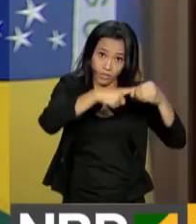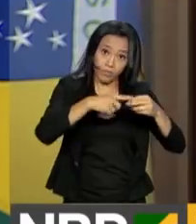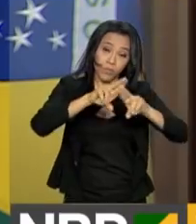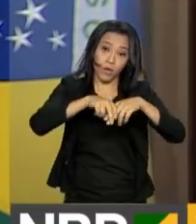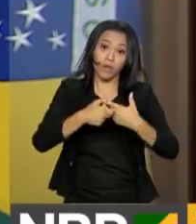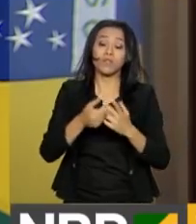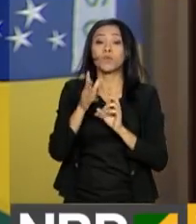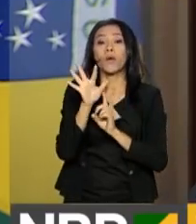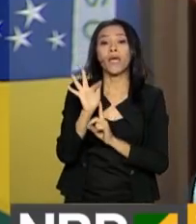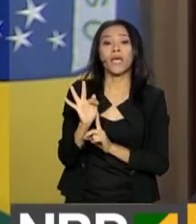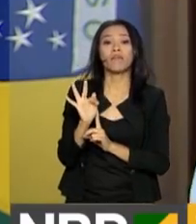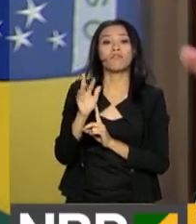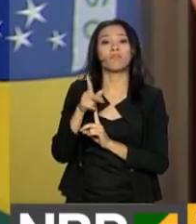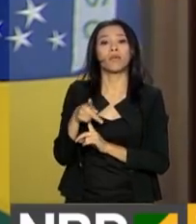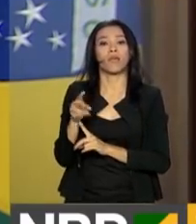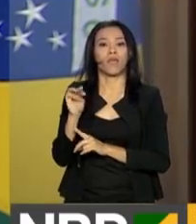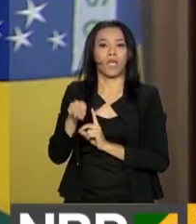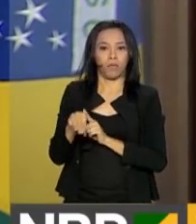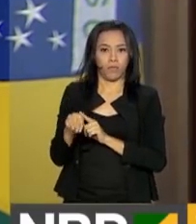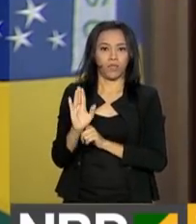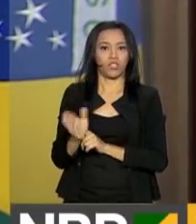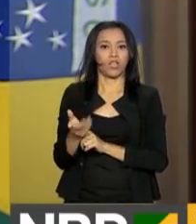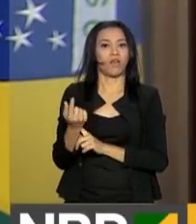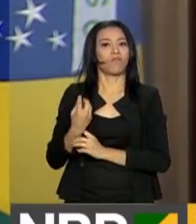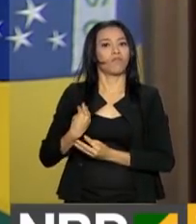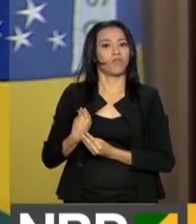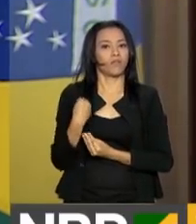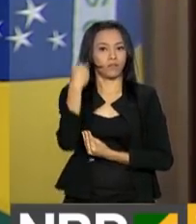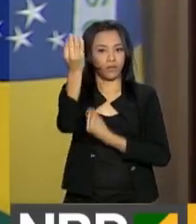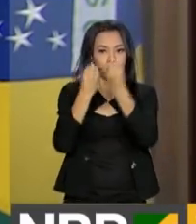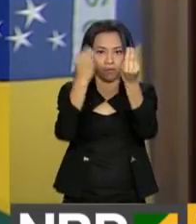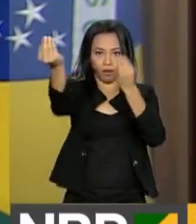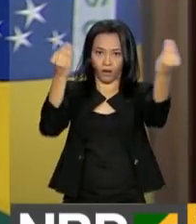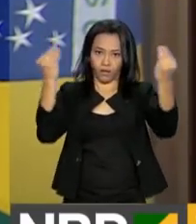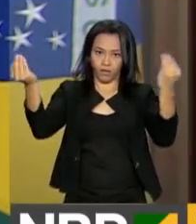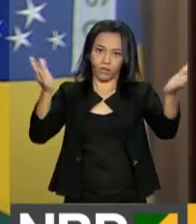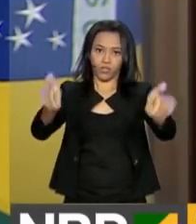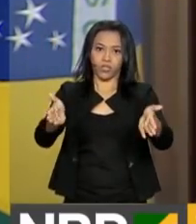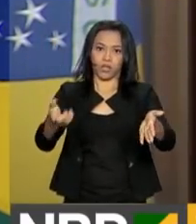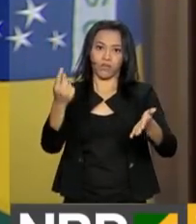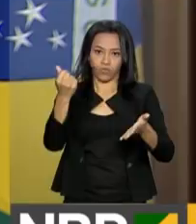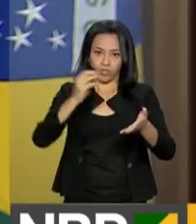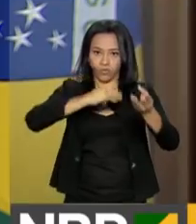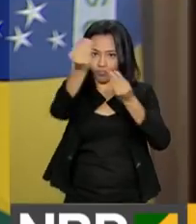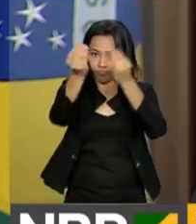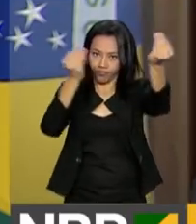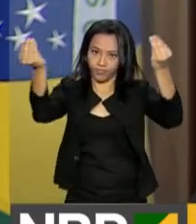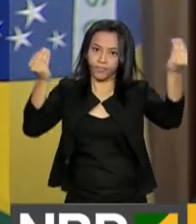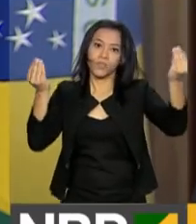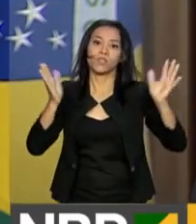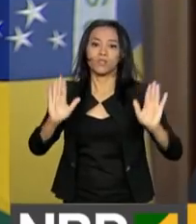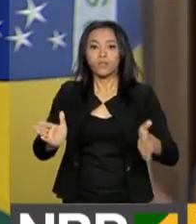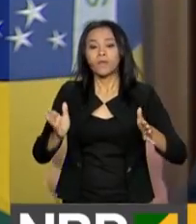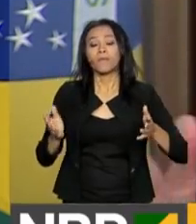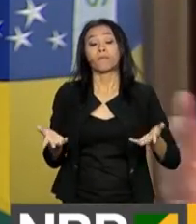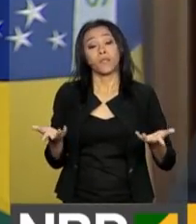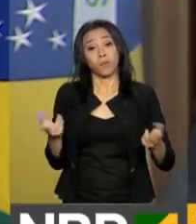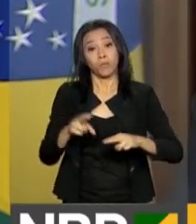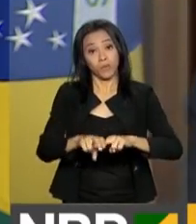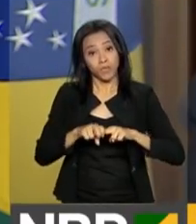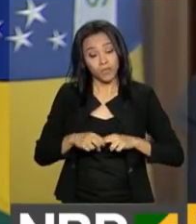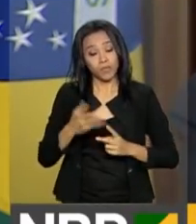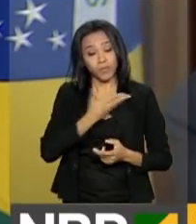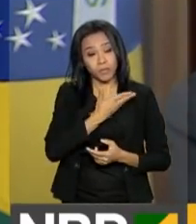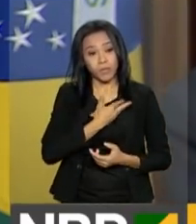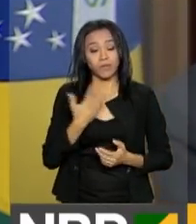fpm que já foram já foi entregue penso que é se essa altura a totalidade por isso meus amigos